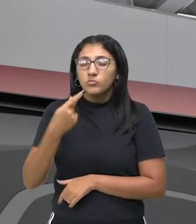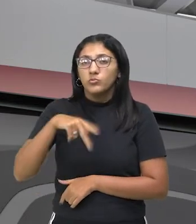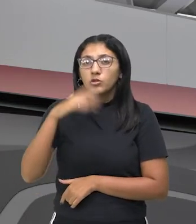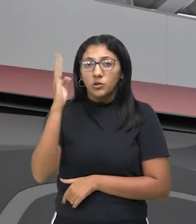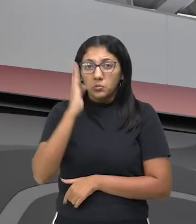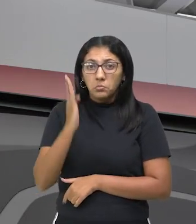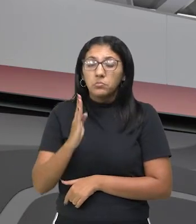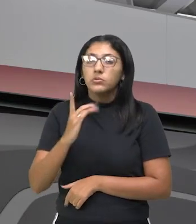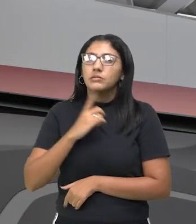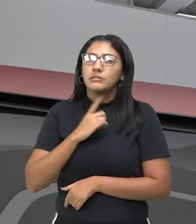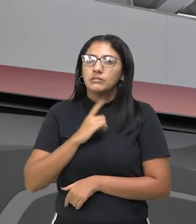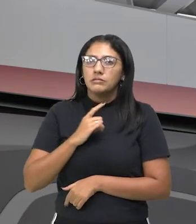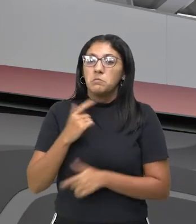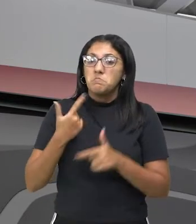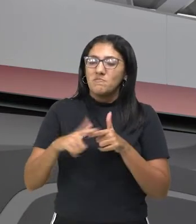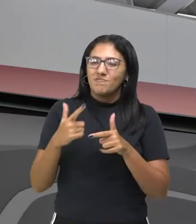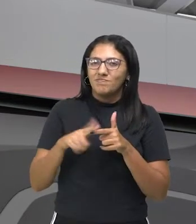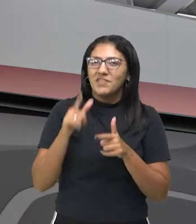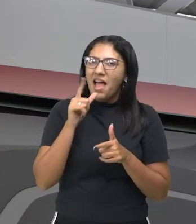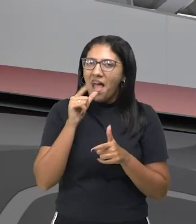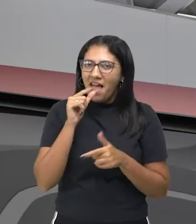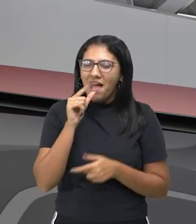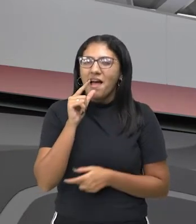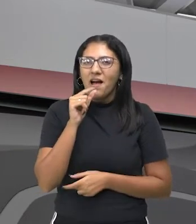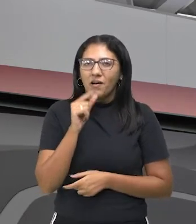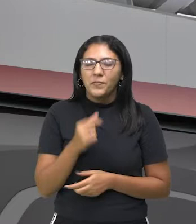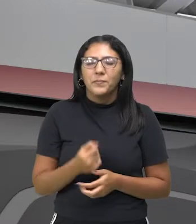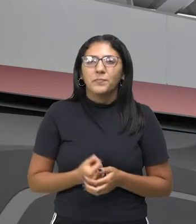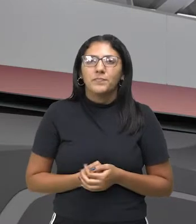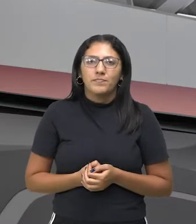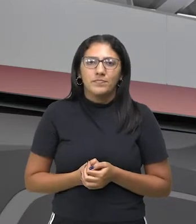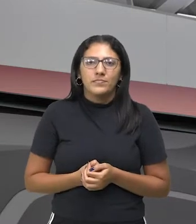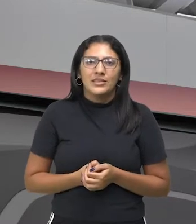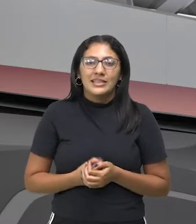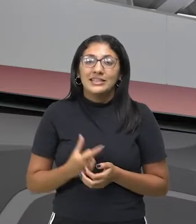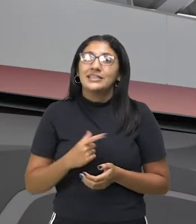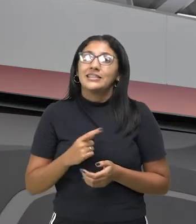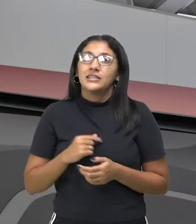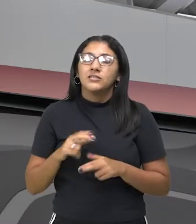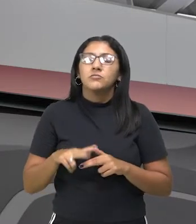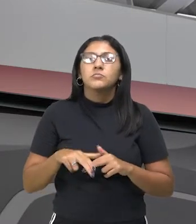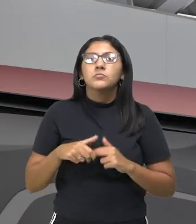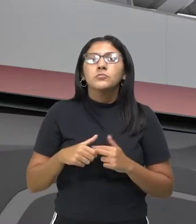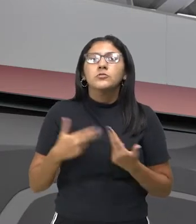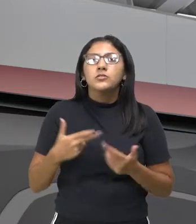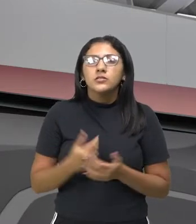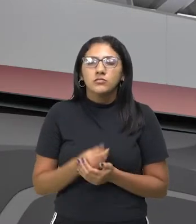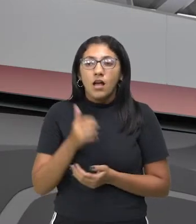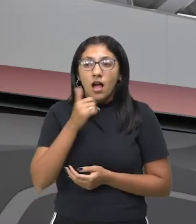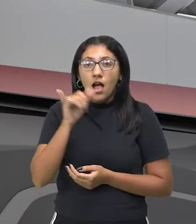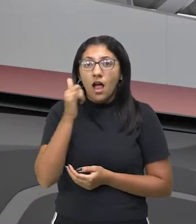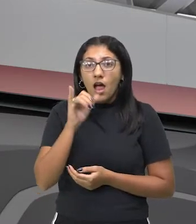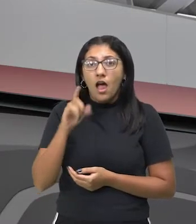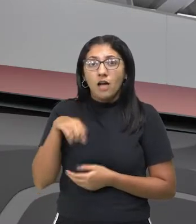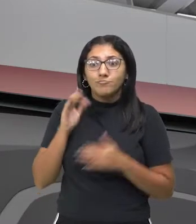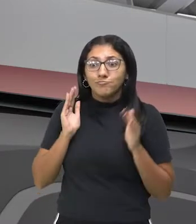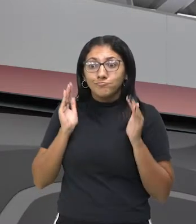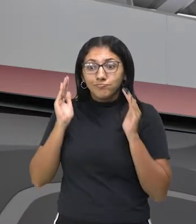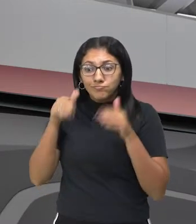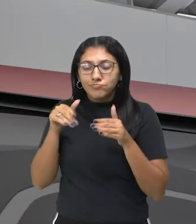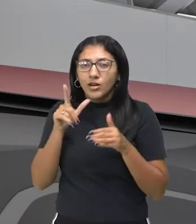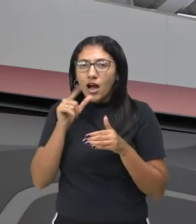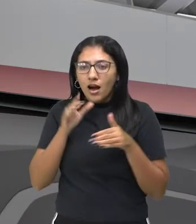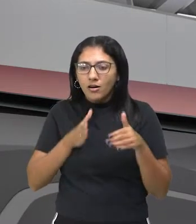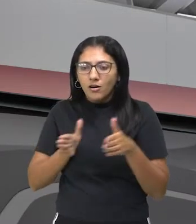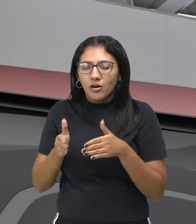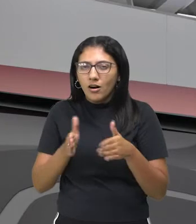Brasil viveu uma grande crise hídrica. E, por consequência, já que a maior parte da energia vem das usinas hidrelétricas, houve,